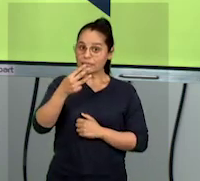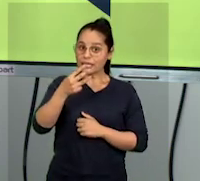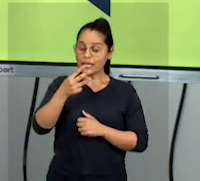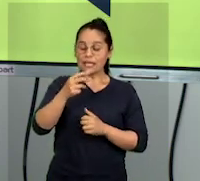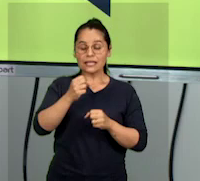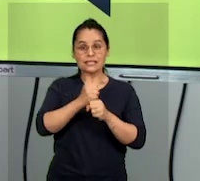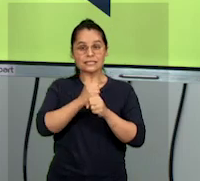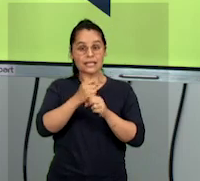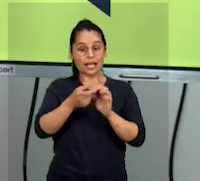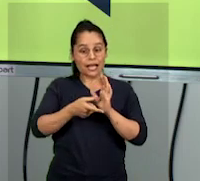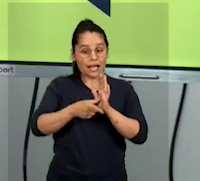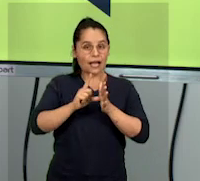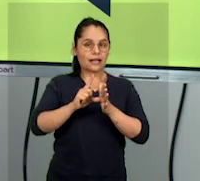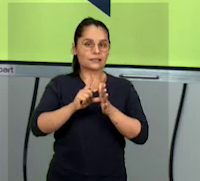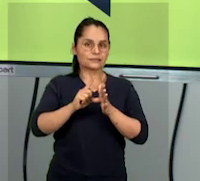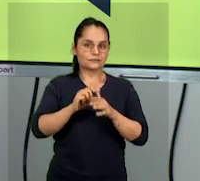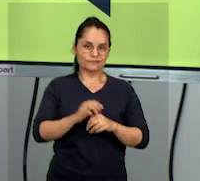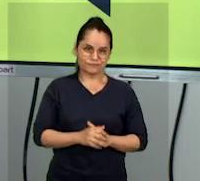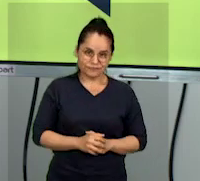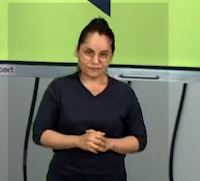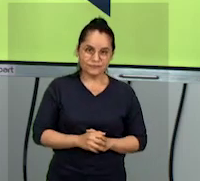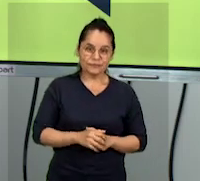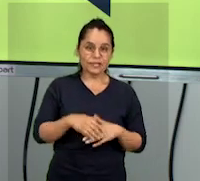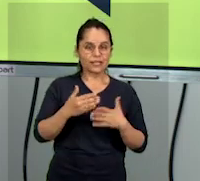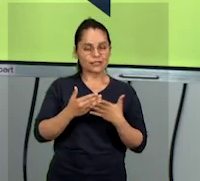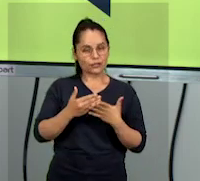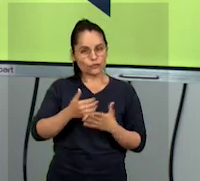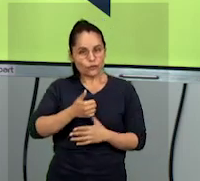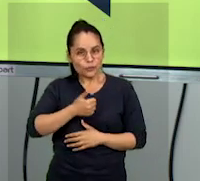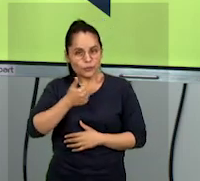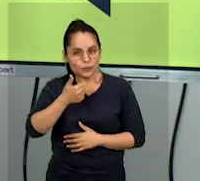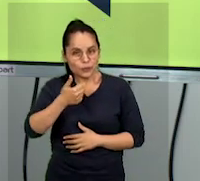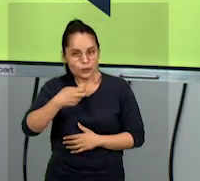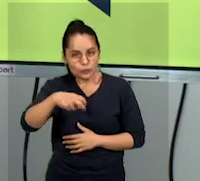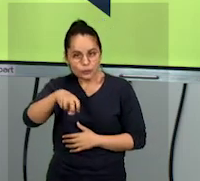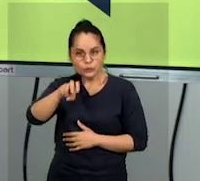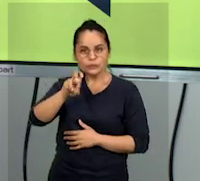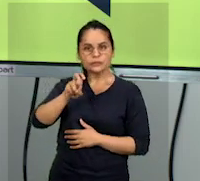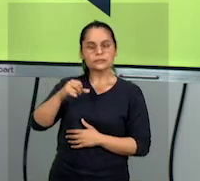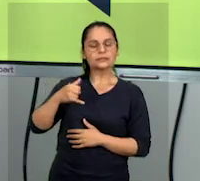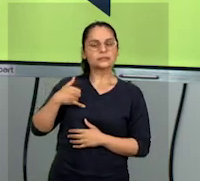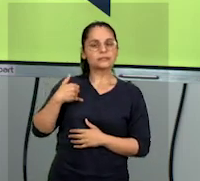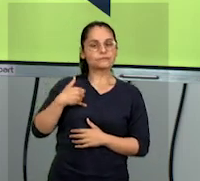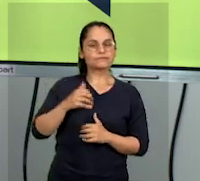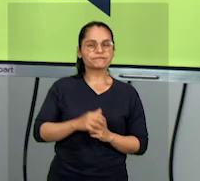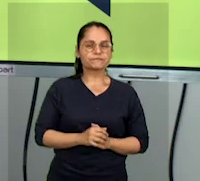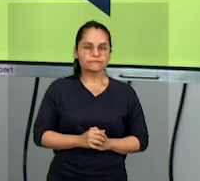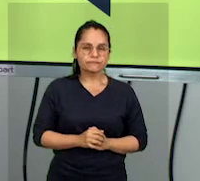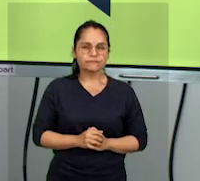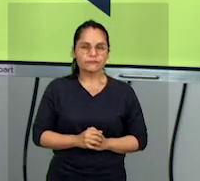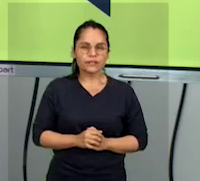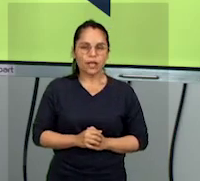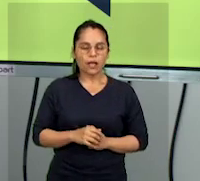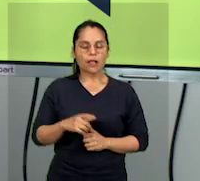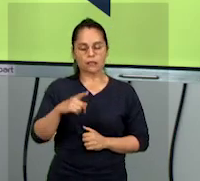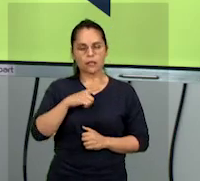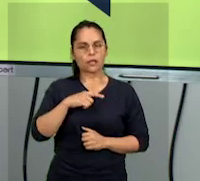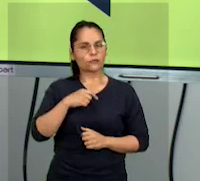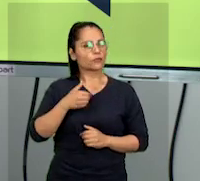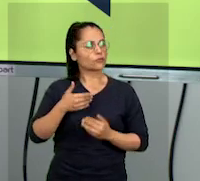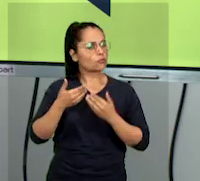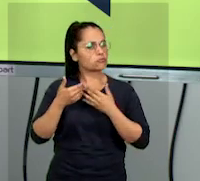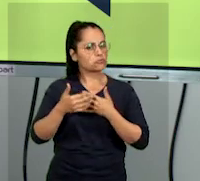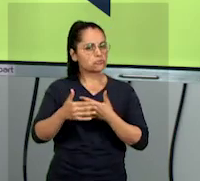que ele deveria ter assumido. Então, ele assumiu o nosso governo com 15 anos. E ele foi um governo bastante duradouro, né? Durou